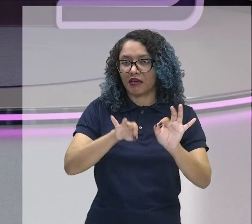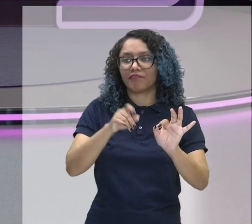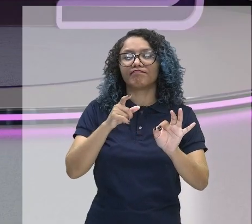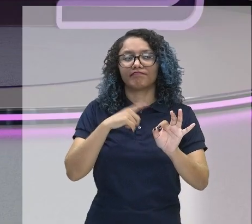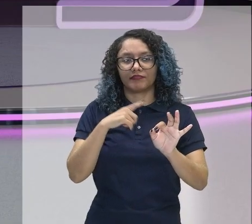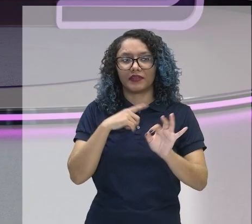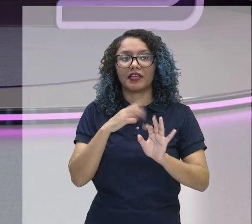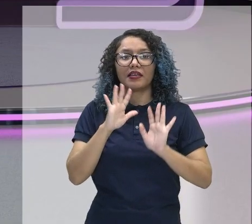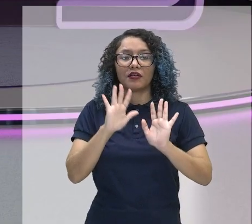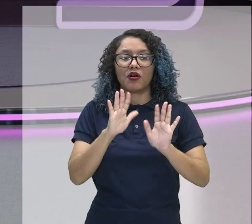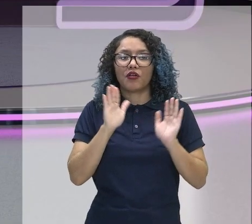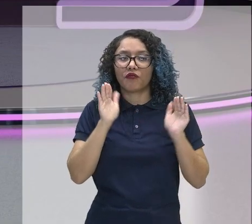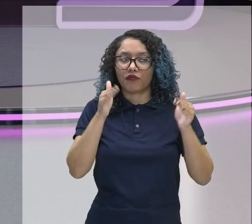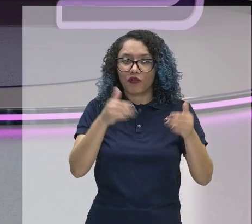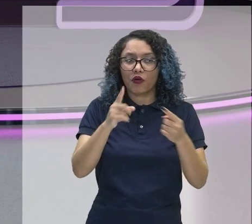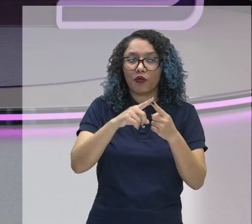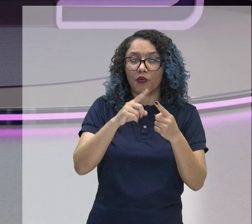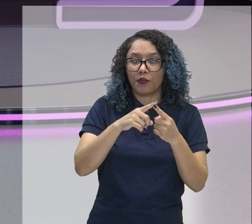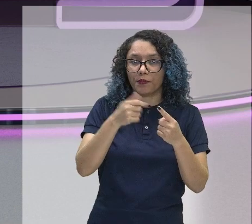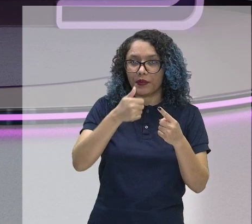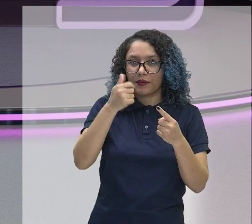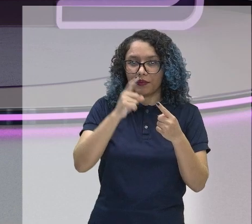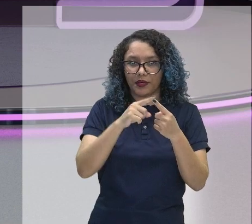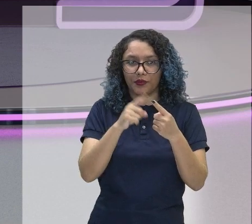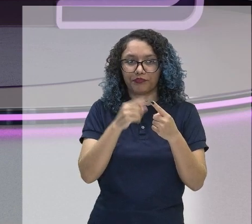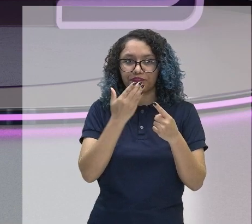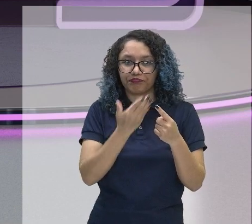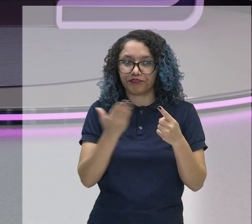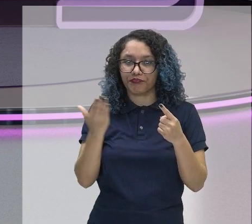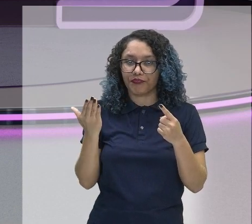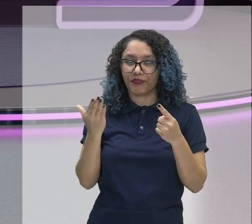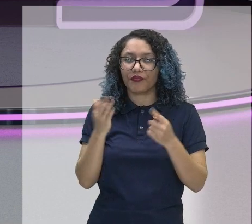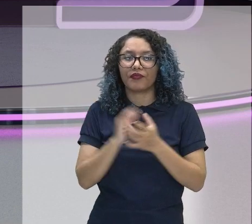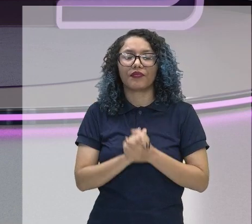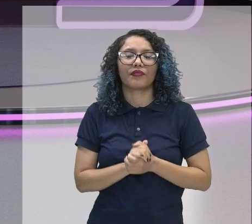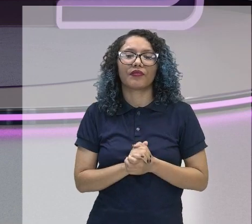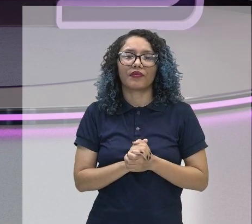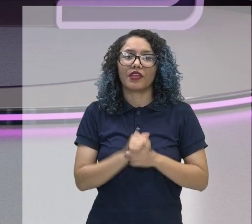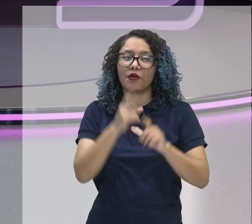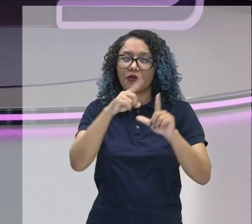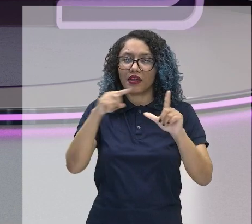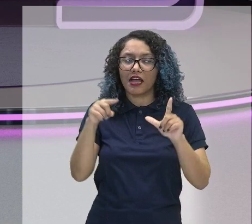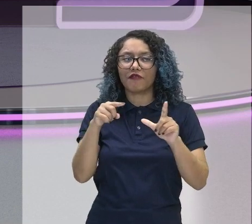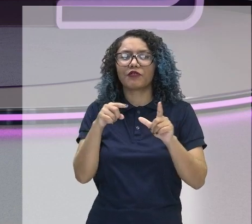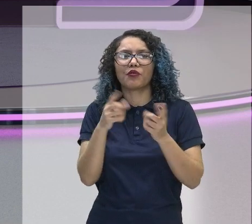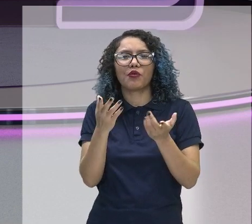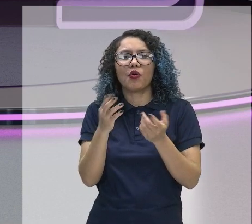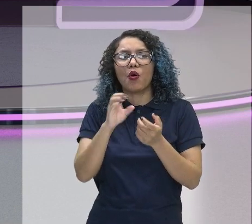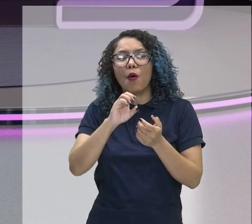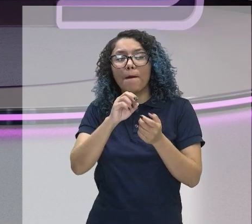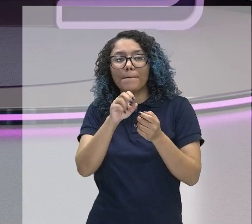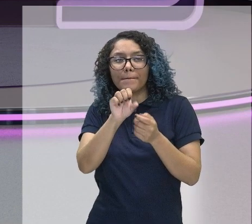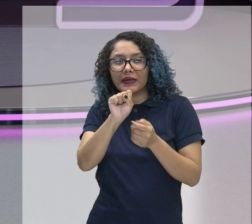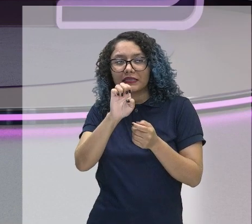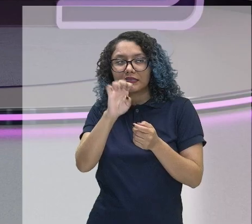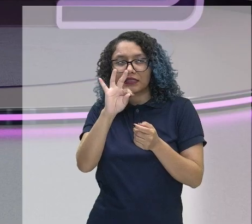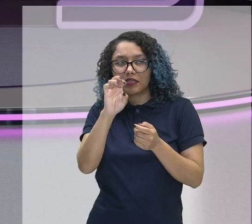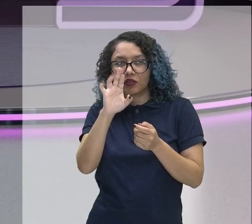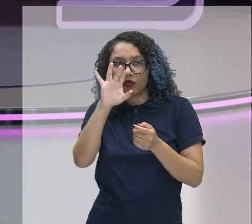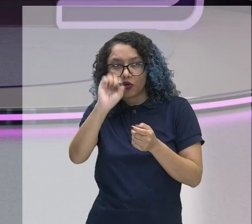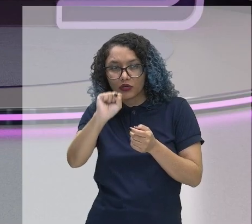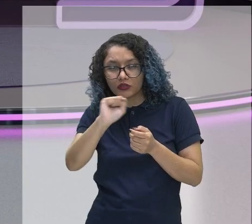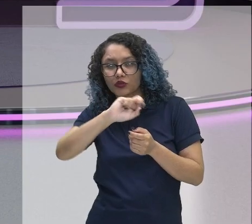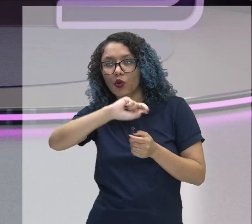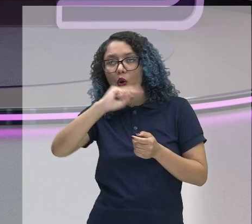concentrar agora no gráfico de setores. Esse gráfico é o famoso gráfico de pizza, tá? Porque ele tem o formato